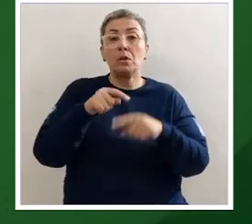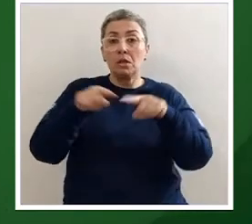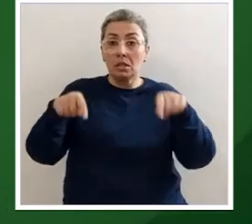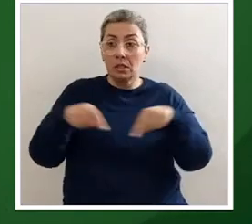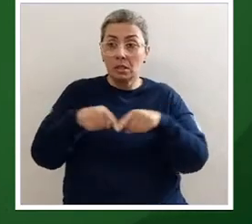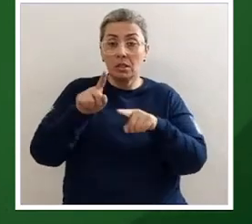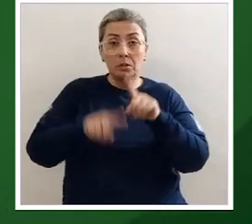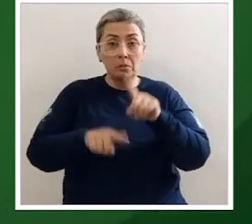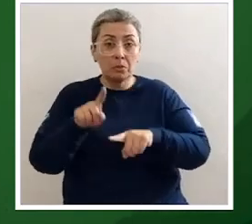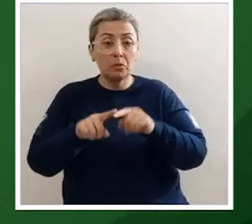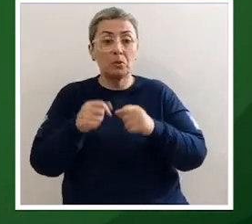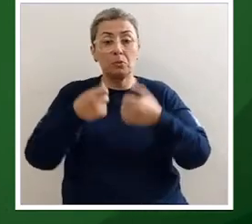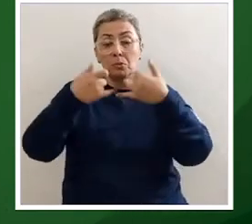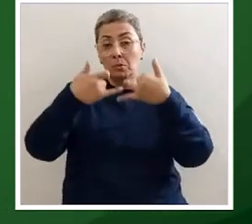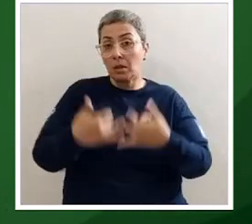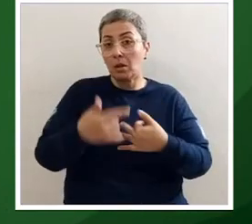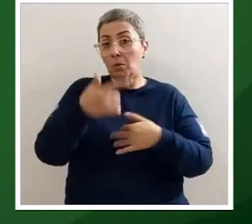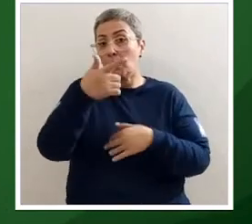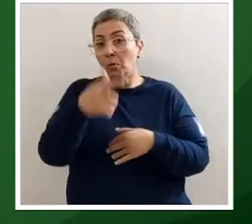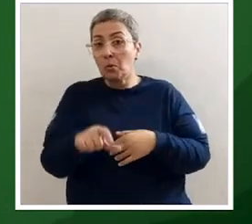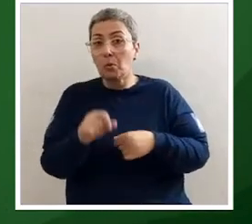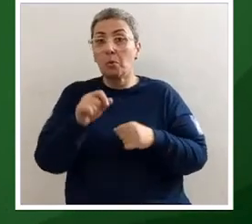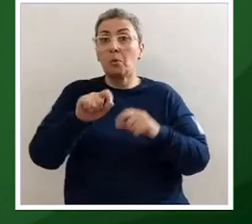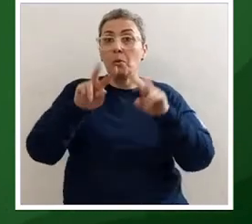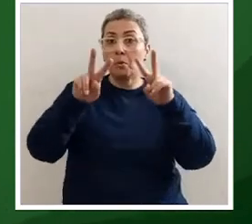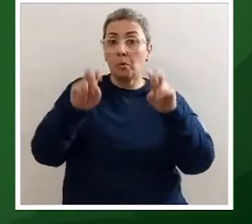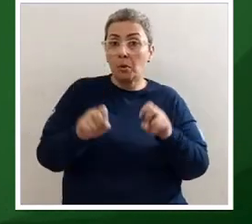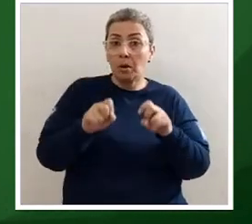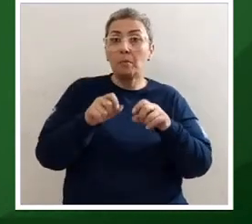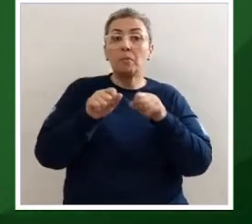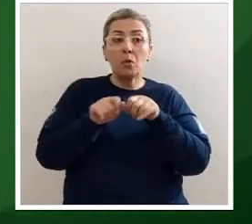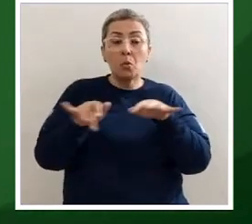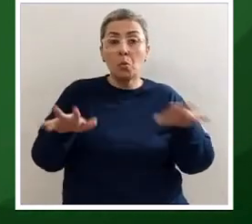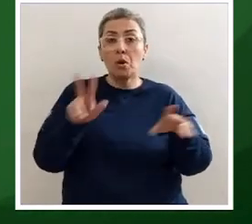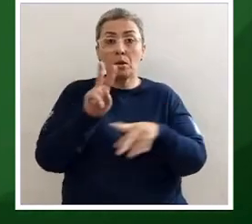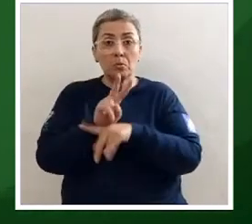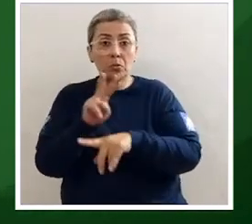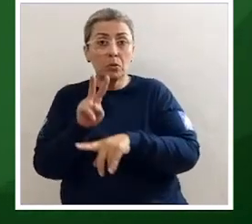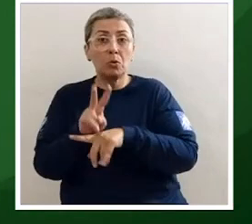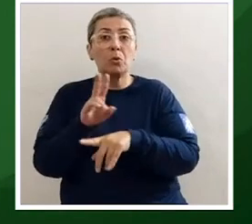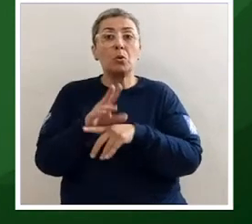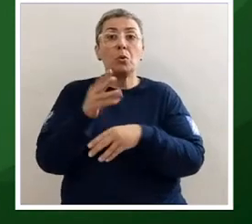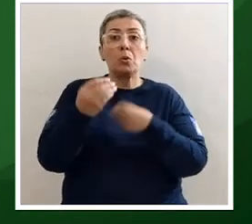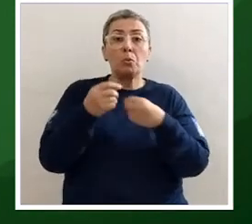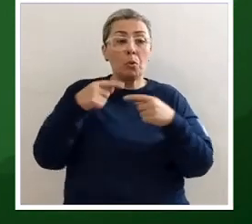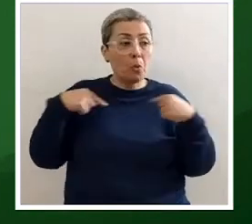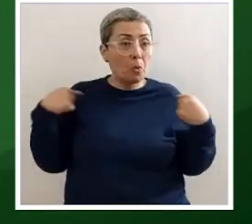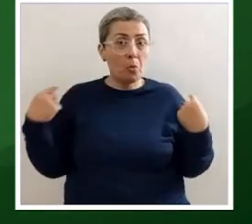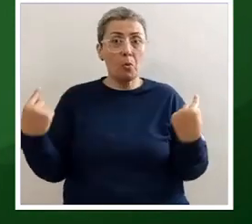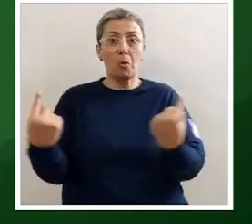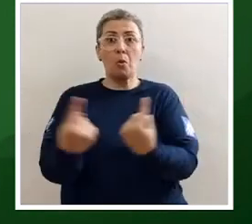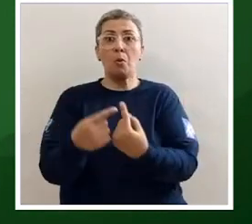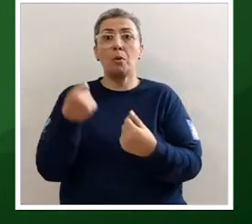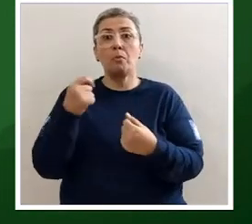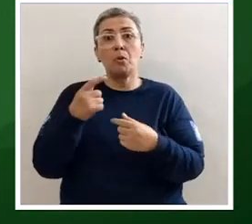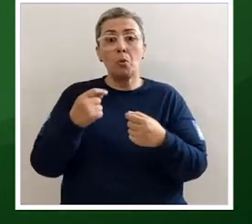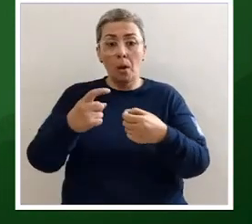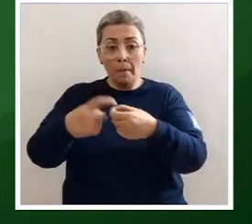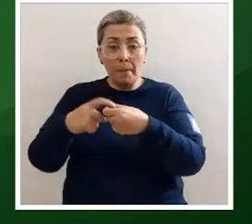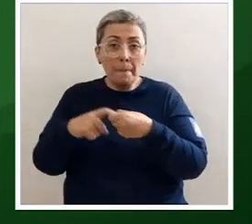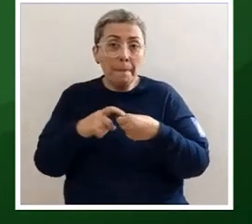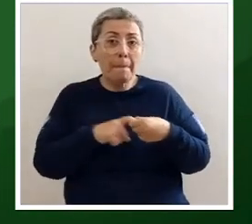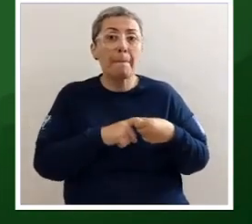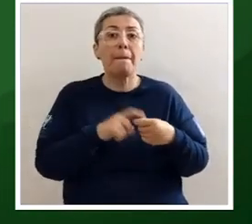recurso nós falamos novamente sobre as redes protetivas que eles olhavam em torno eles fizessem as